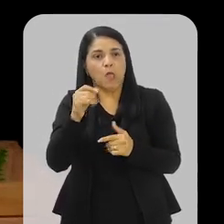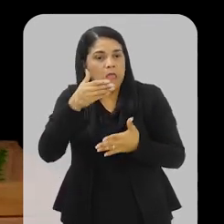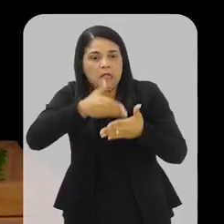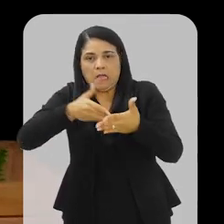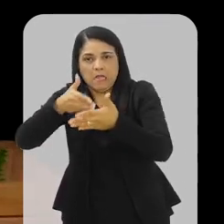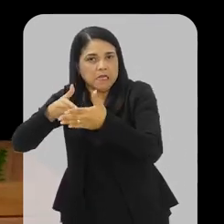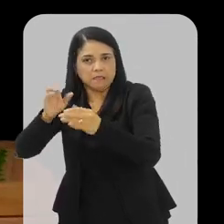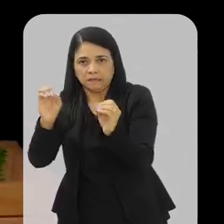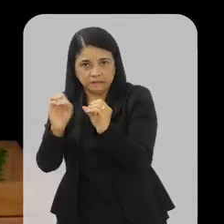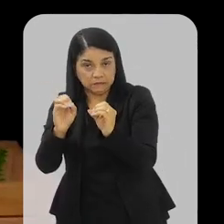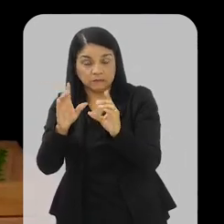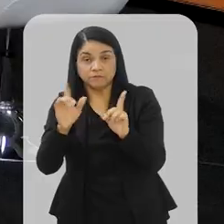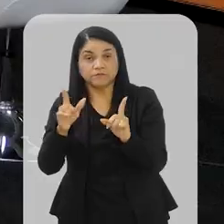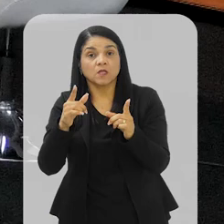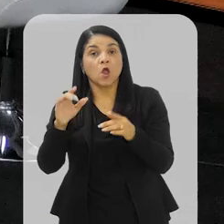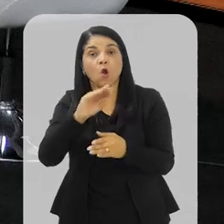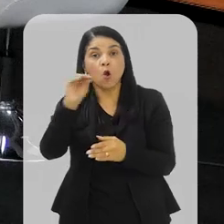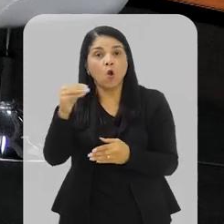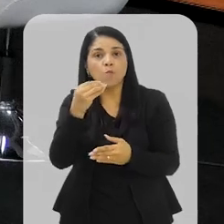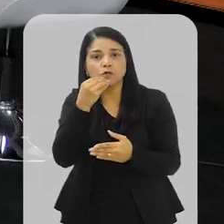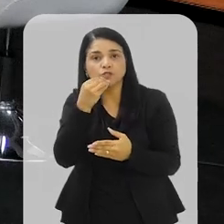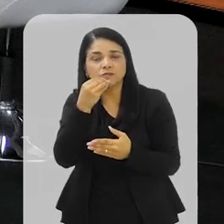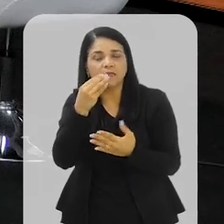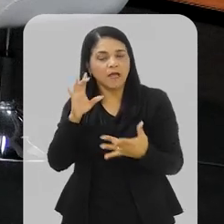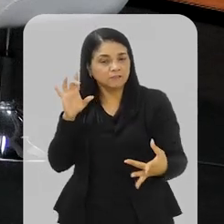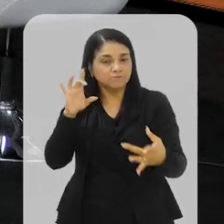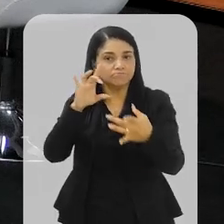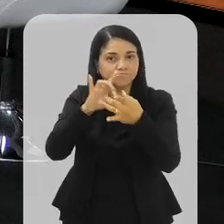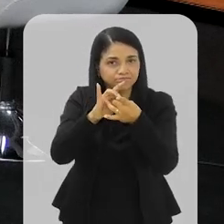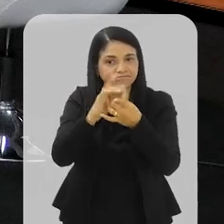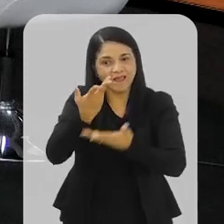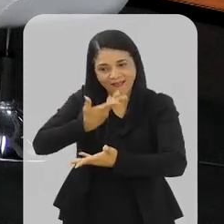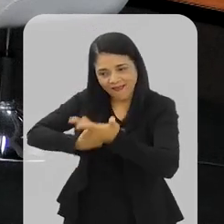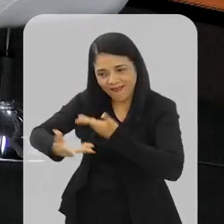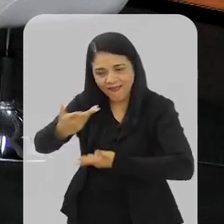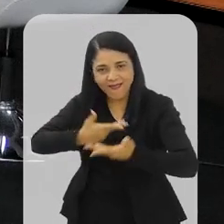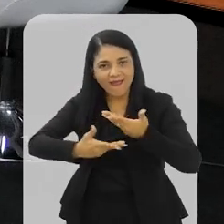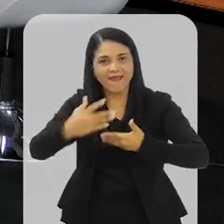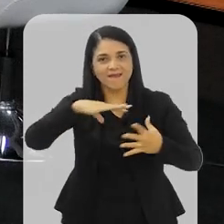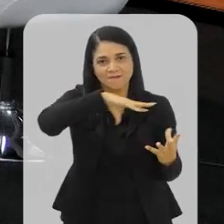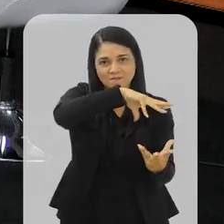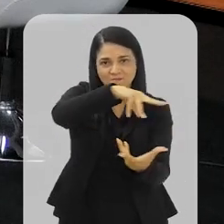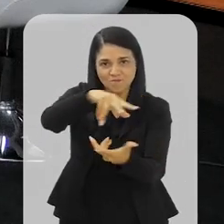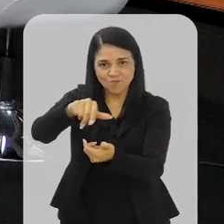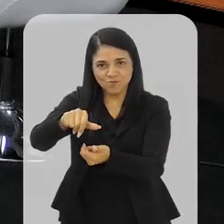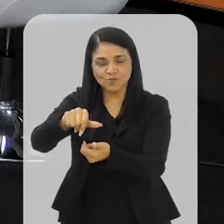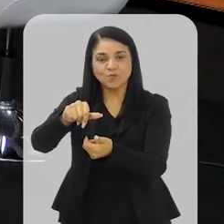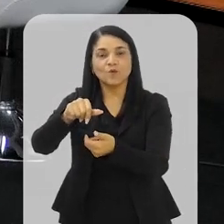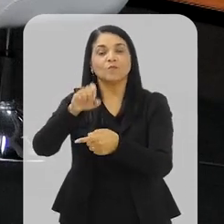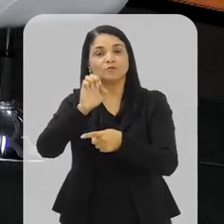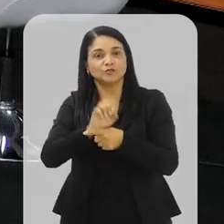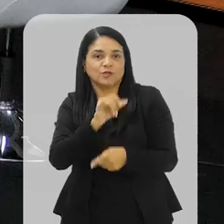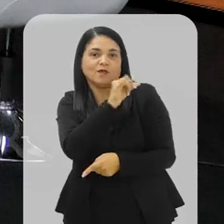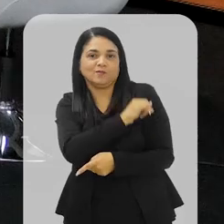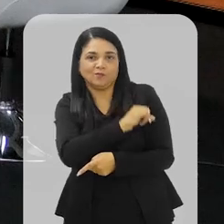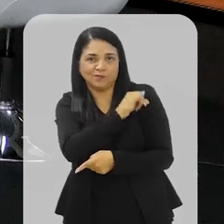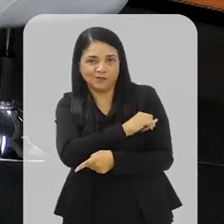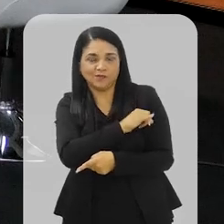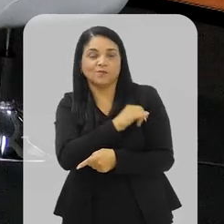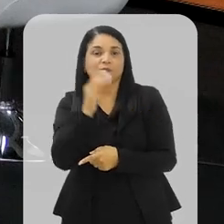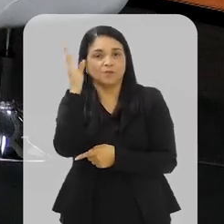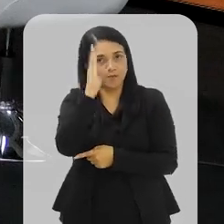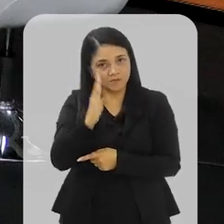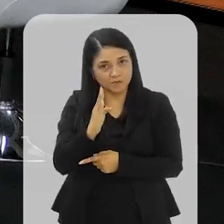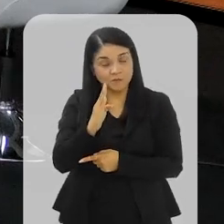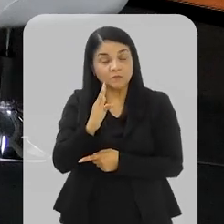paredes mas criar Pontes trazendo oportunidades de outros países para o nosso estado o consecutivamente